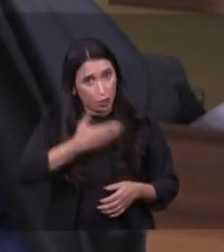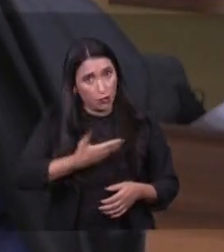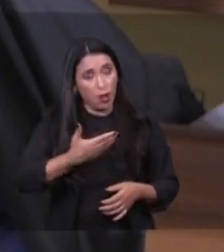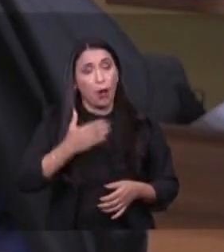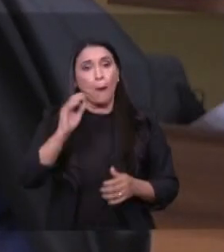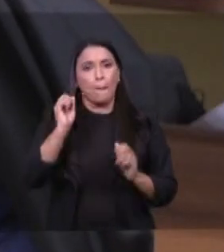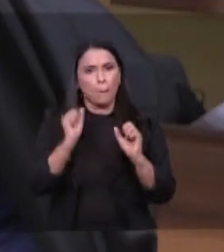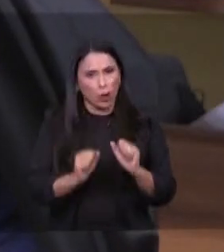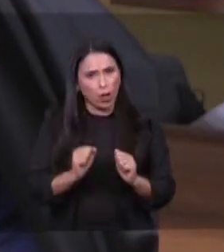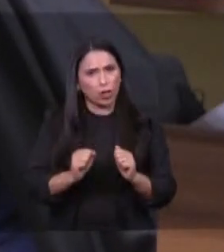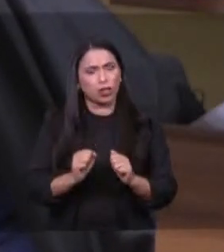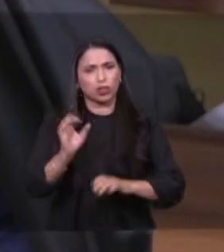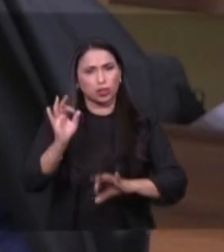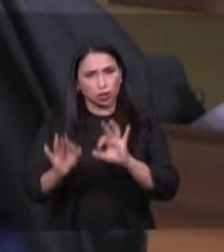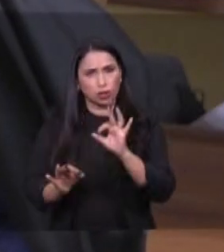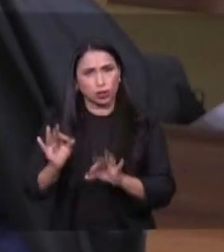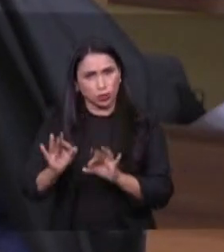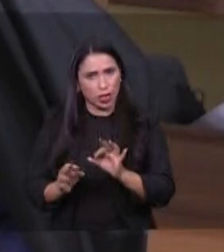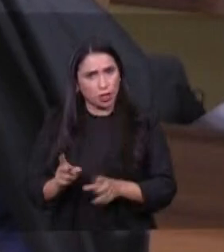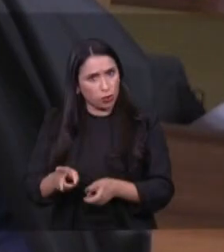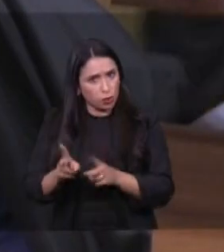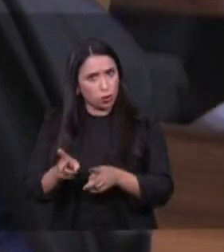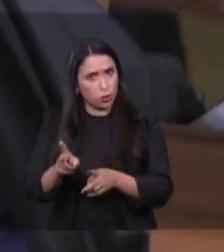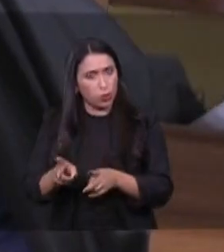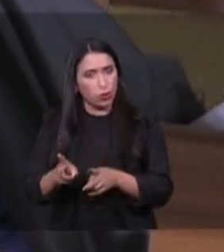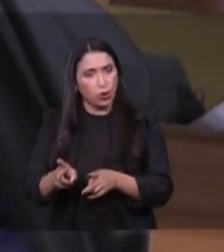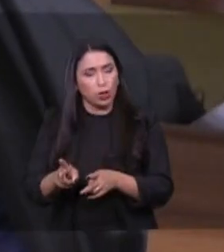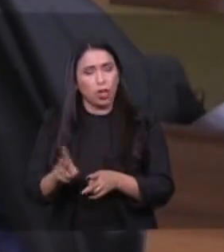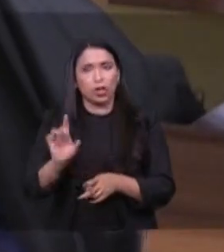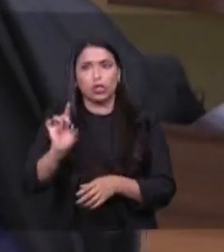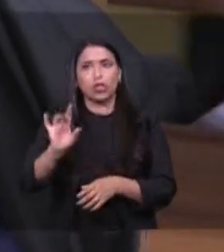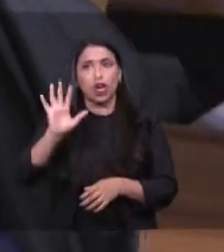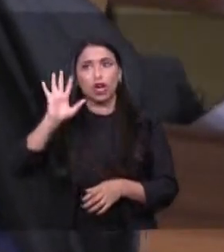decisões interlocutórias e presidir a instrução, ficando impedido apenas para a